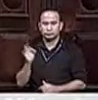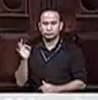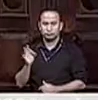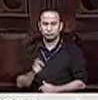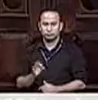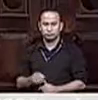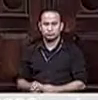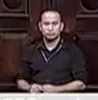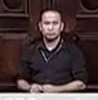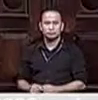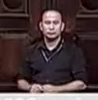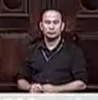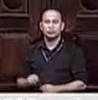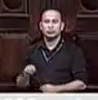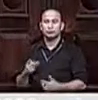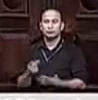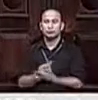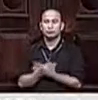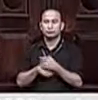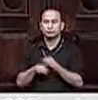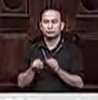com isso, levou